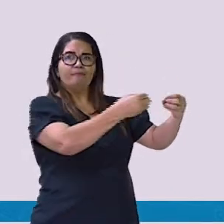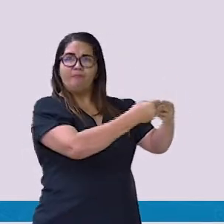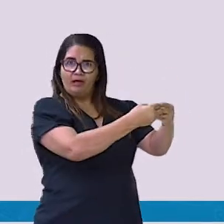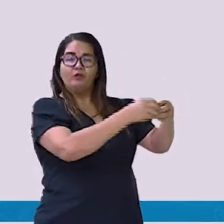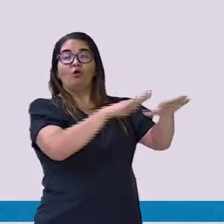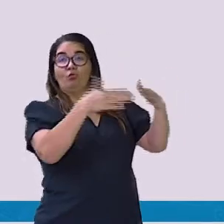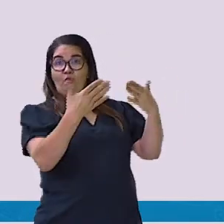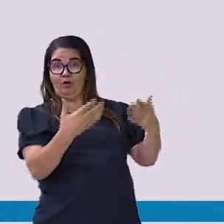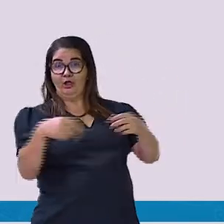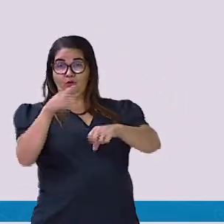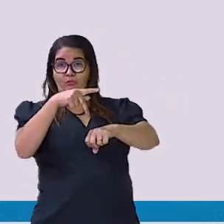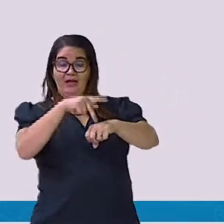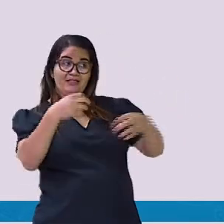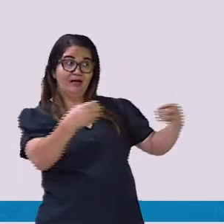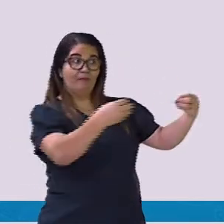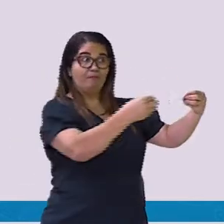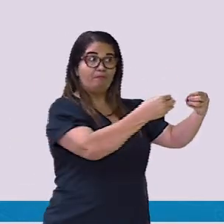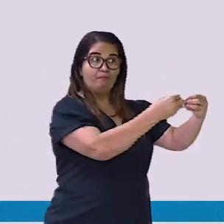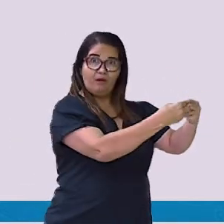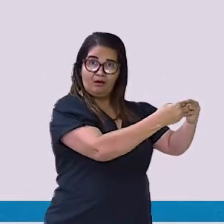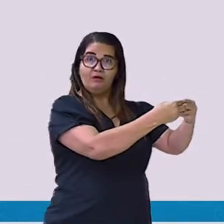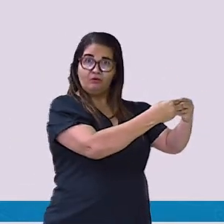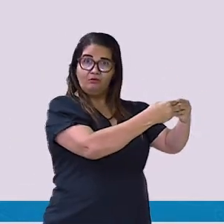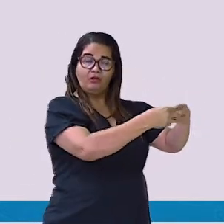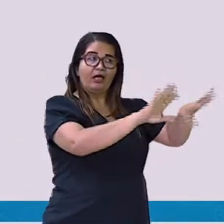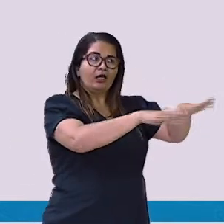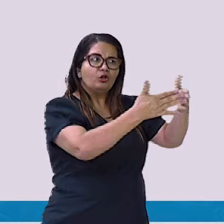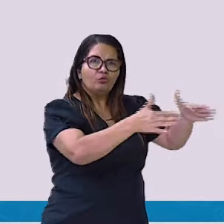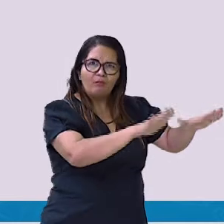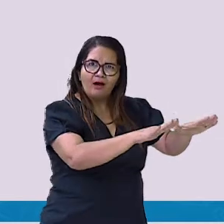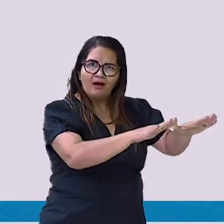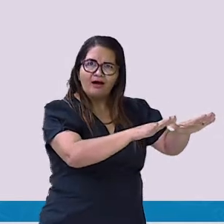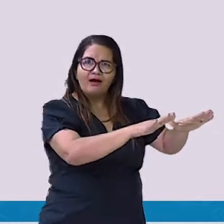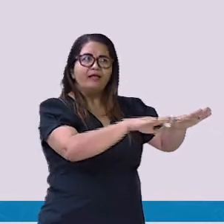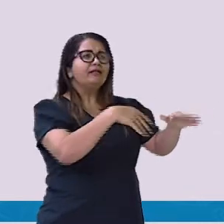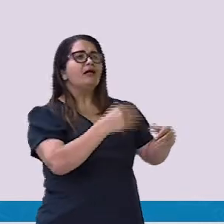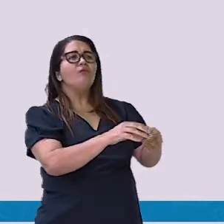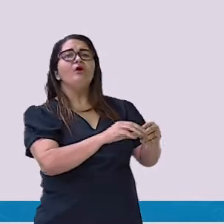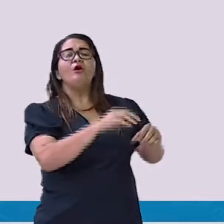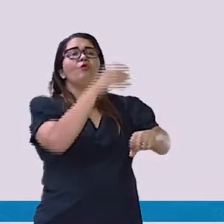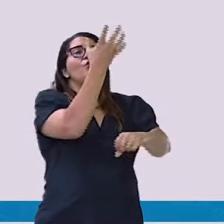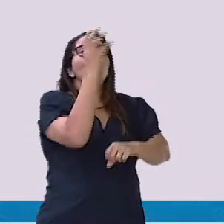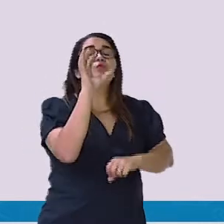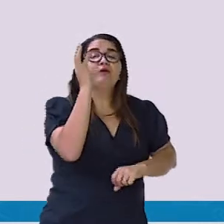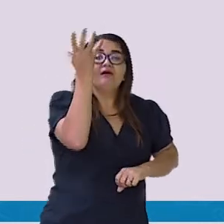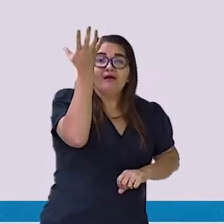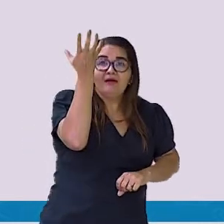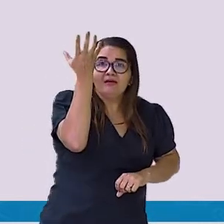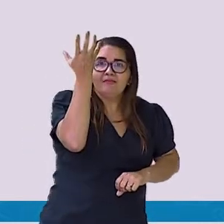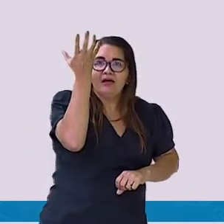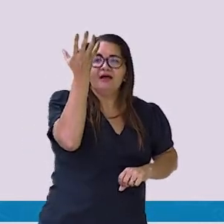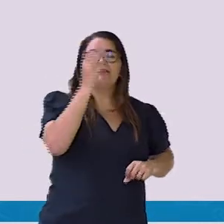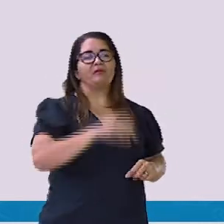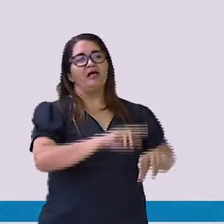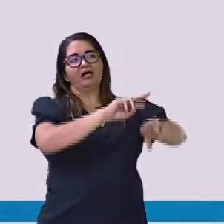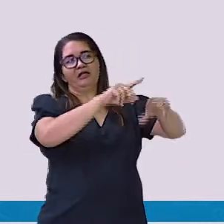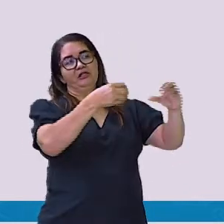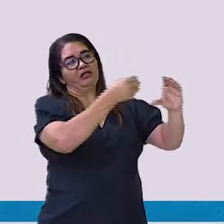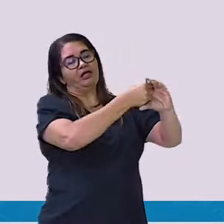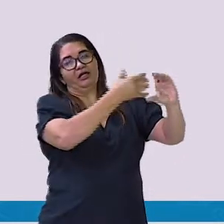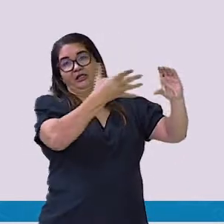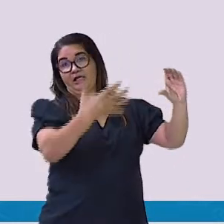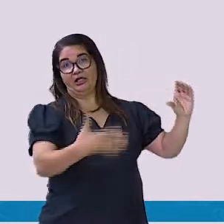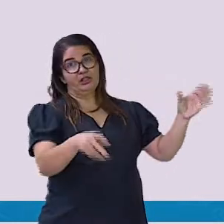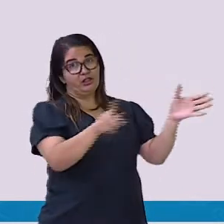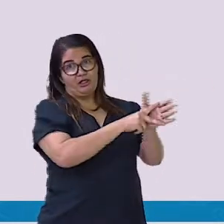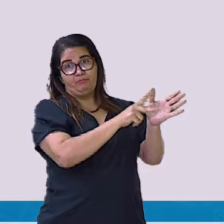o clima continental? Sempre lembrar disso. Se você está No